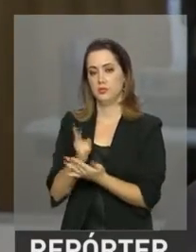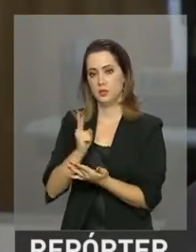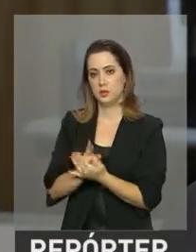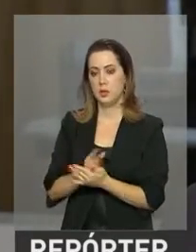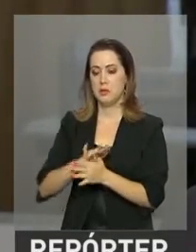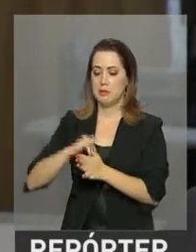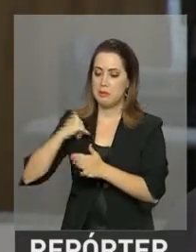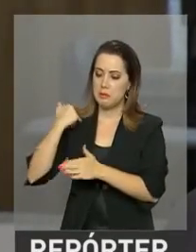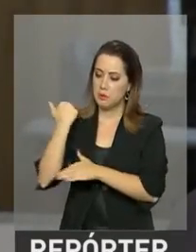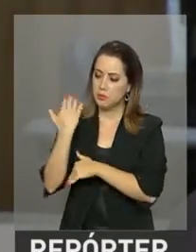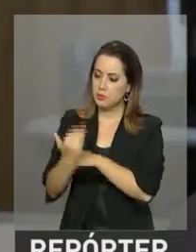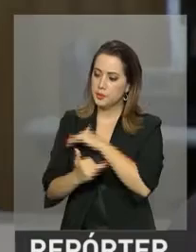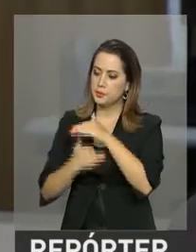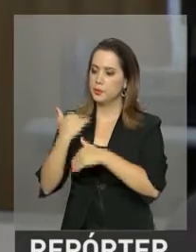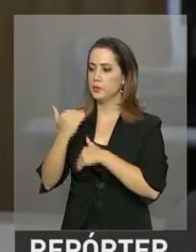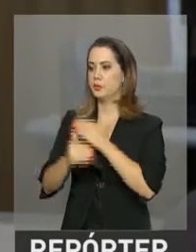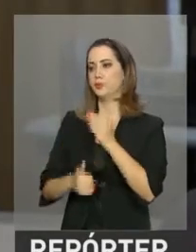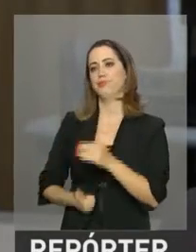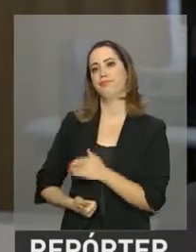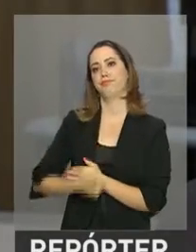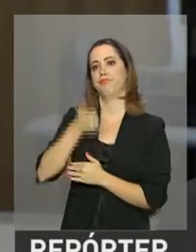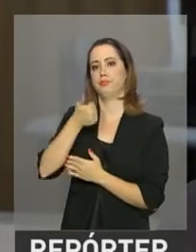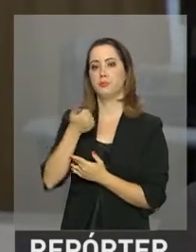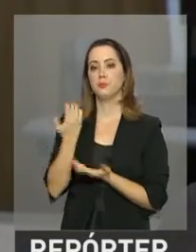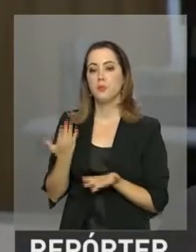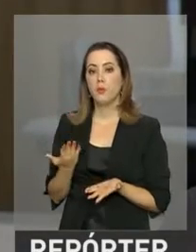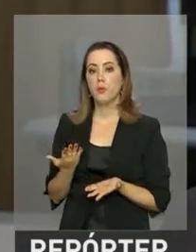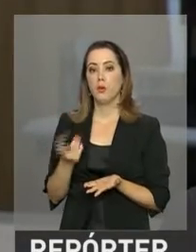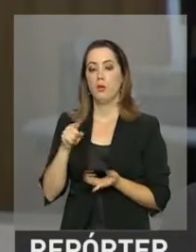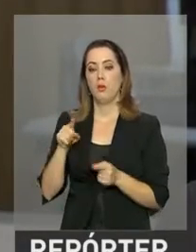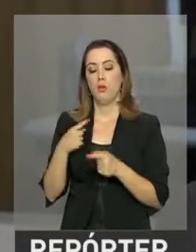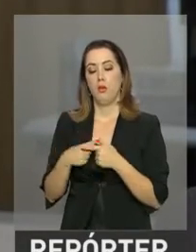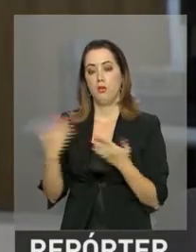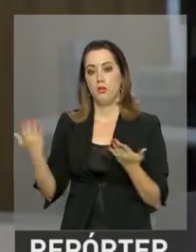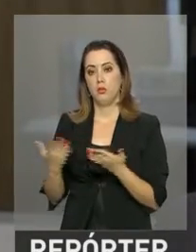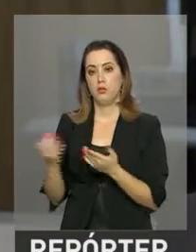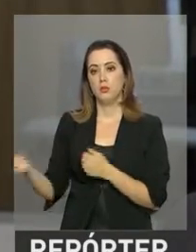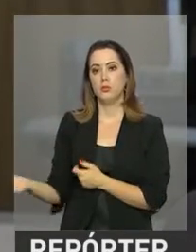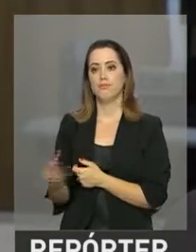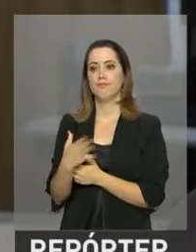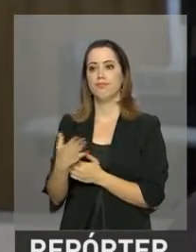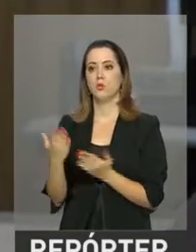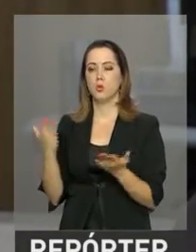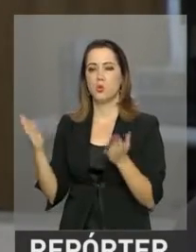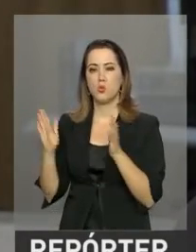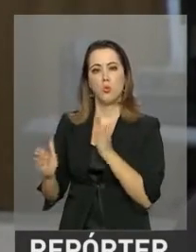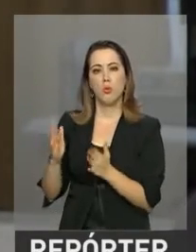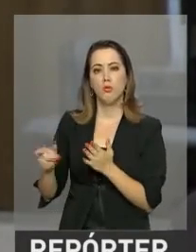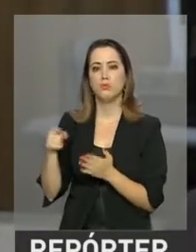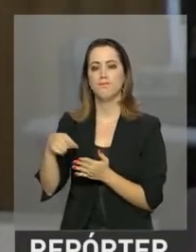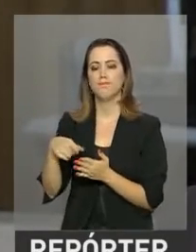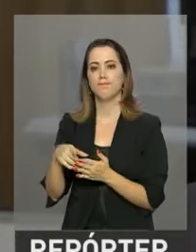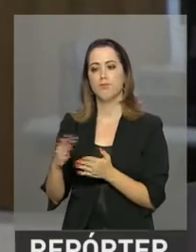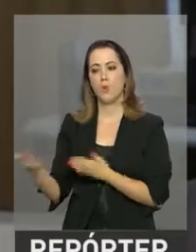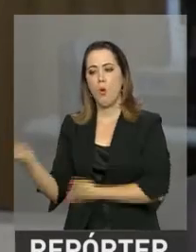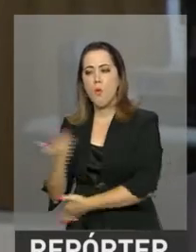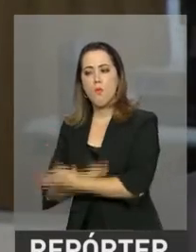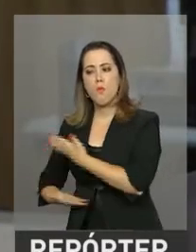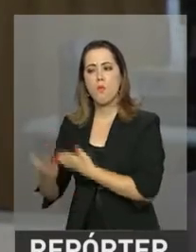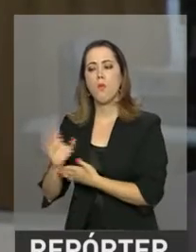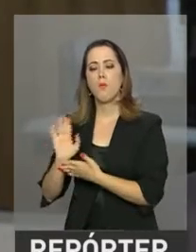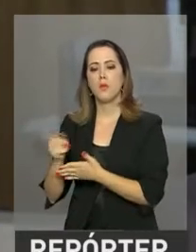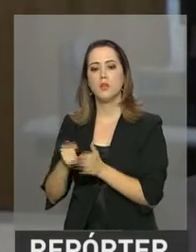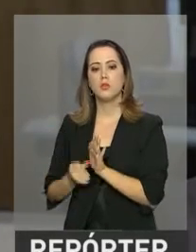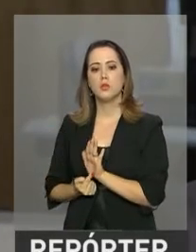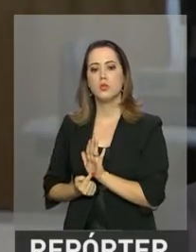conjuntura de expectativa positiva que se estabelece nesse novo cenário, o mercado mostra sinais